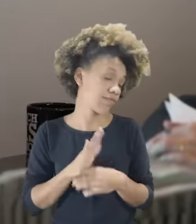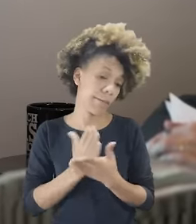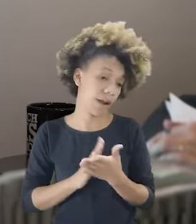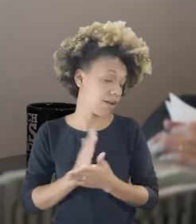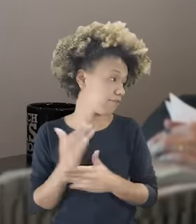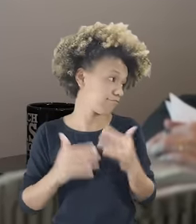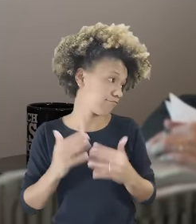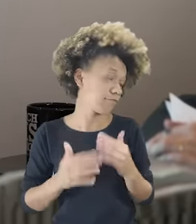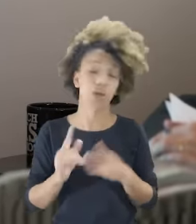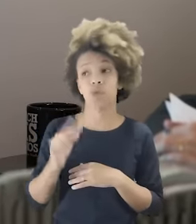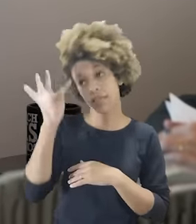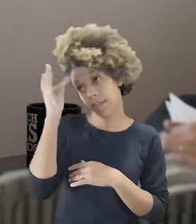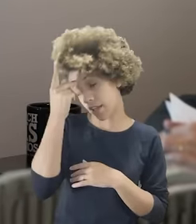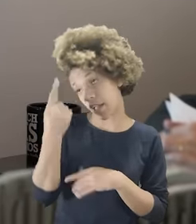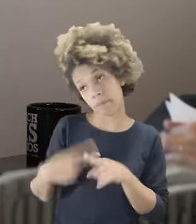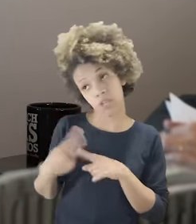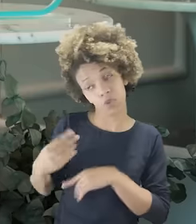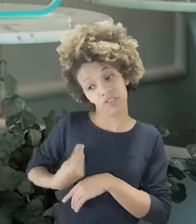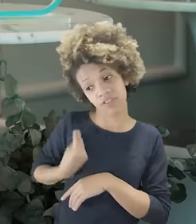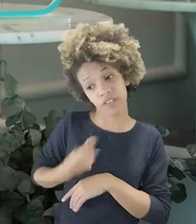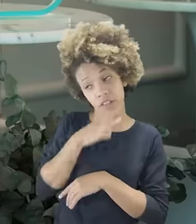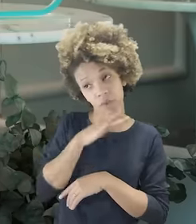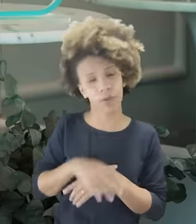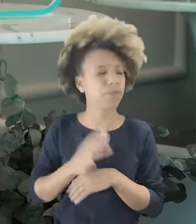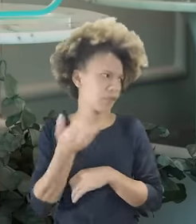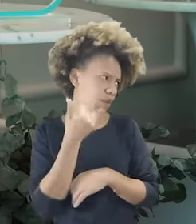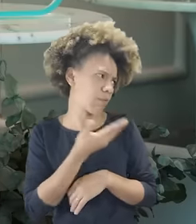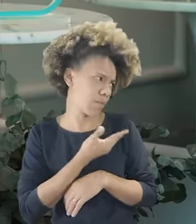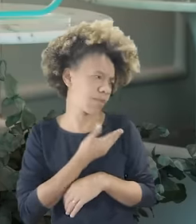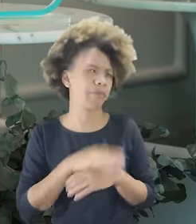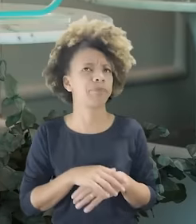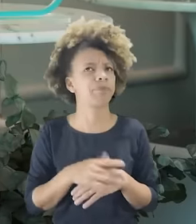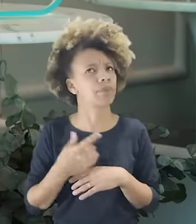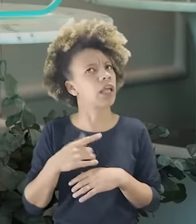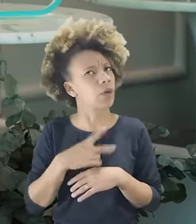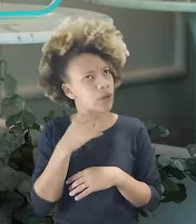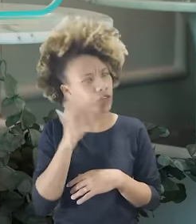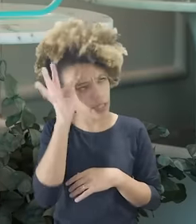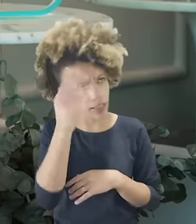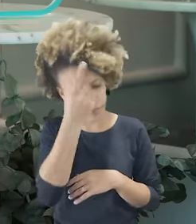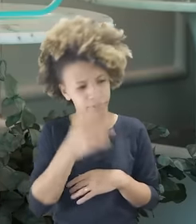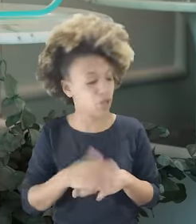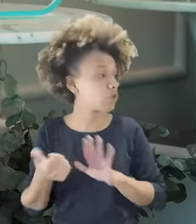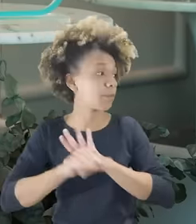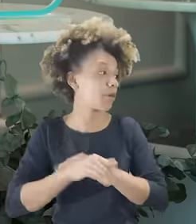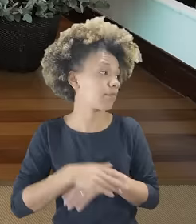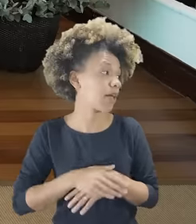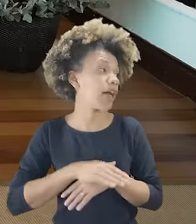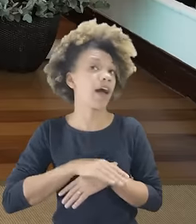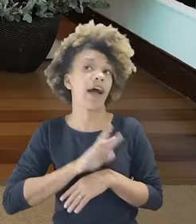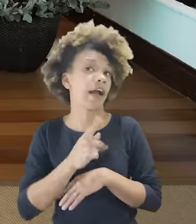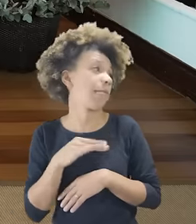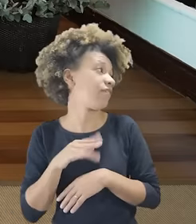vezes assim não é nem que você tem TDH que a sua vida que não tá bacana não eu liguei para um amigo meu eu falei eu tô com um TDAH e ele falou tô muito pior eu tô com HB20